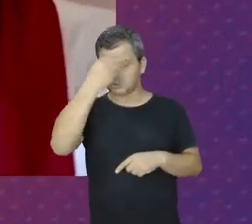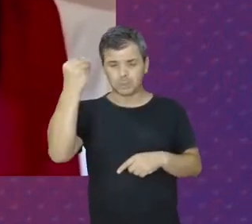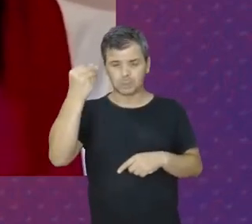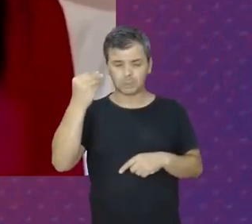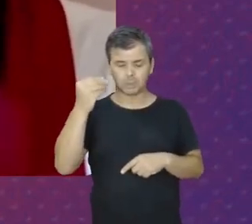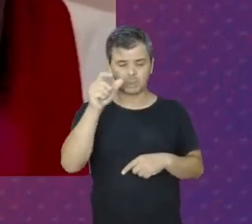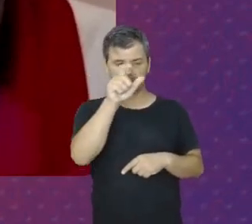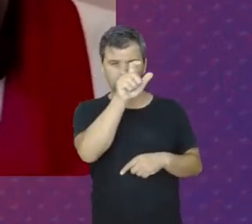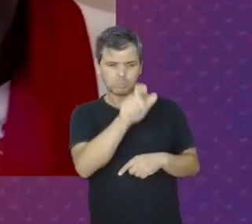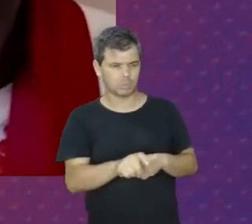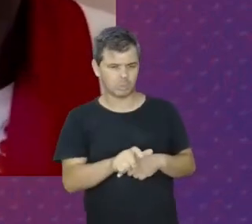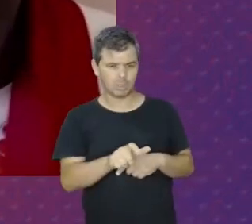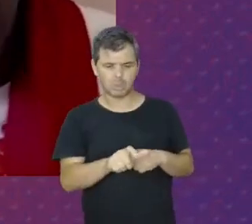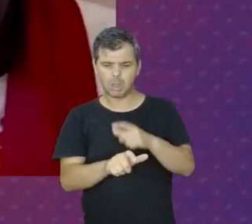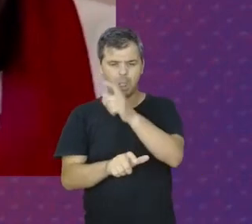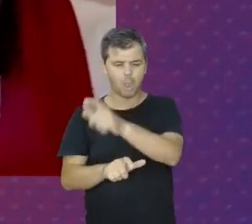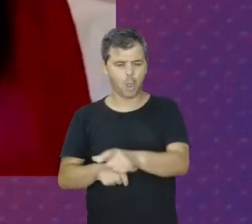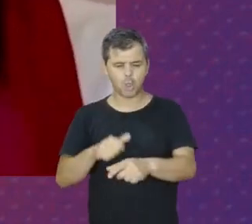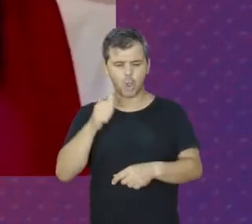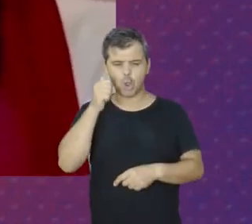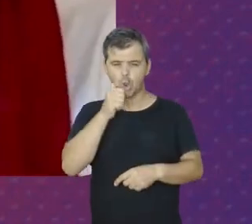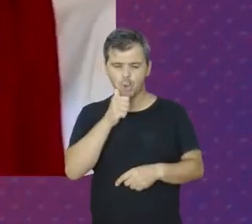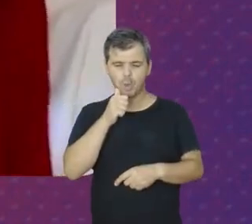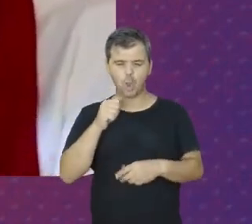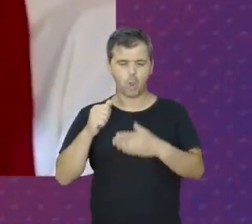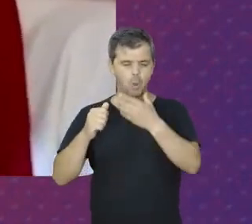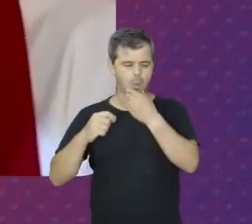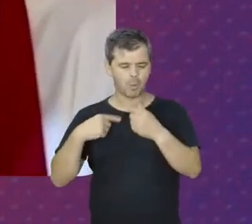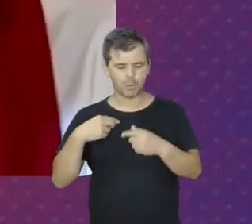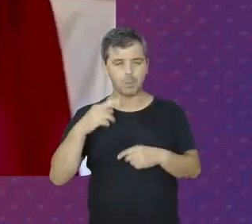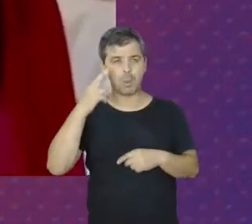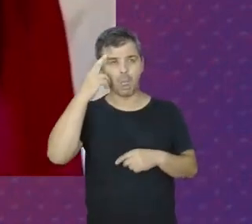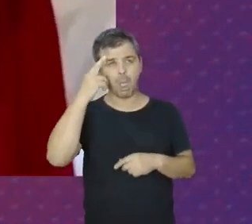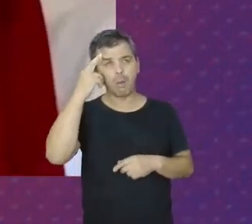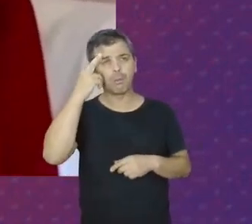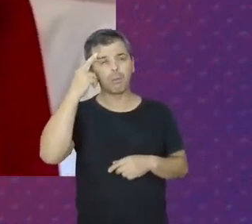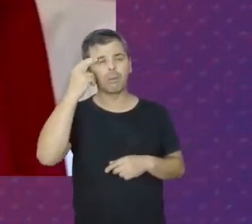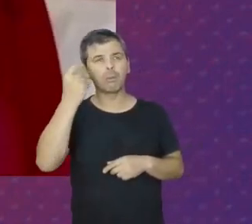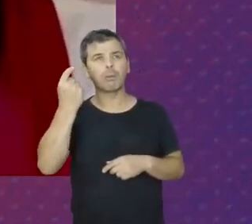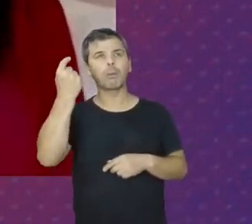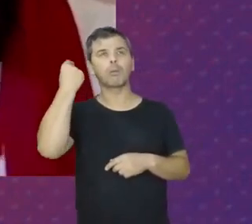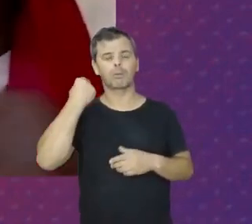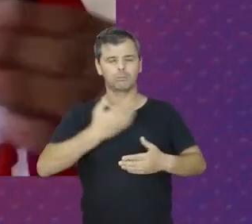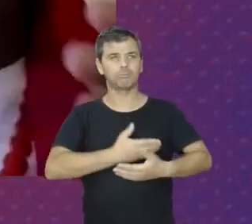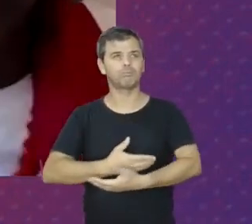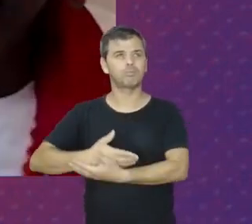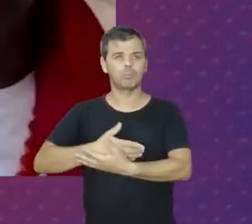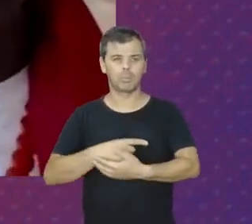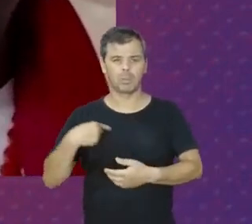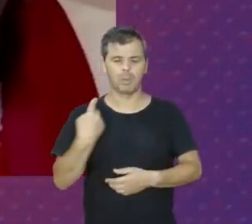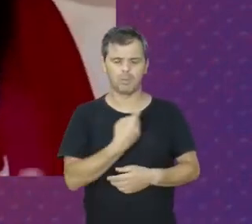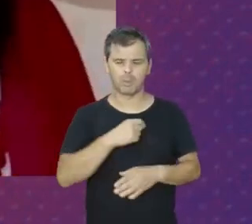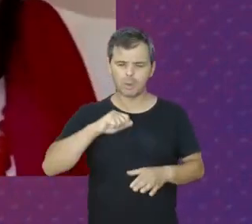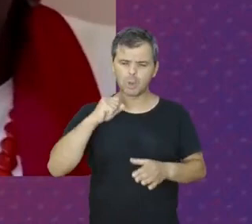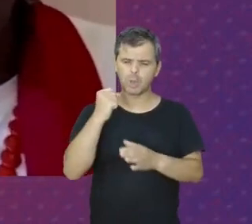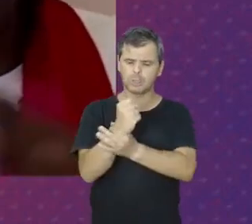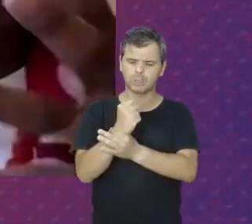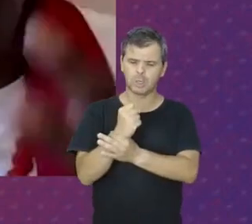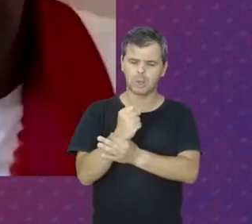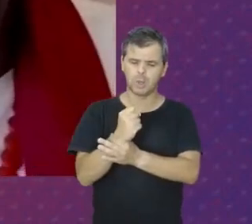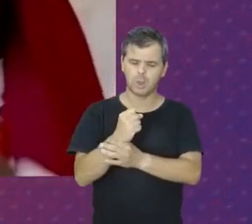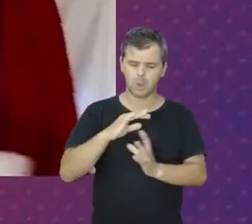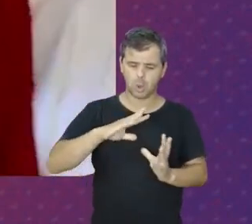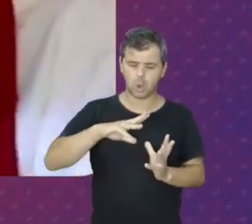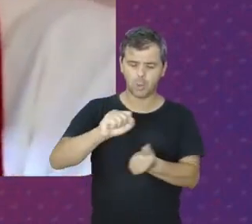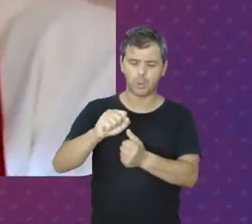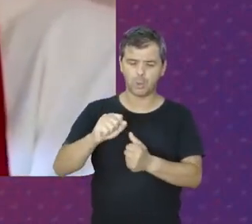do outro, da outra, onde a gente olha para as nossas menores, as nossas crianças, e a gente quer garantir um mundo melhor, onde a